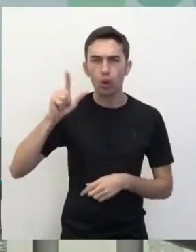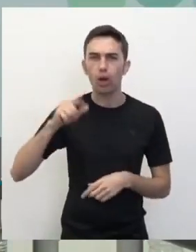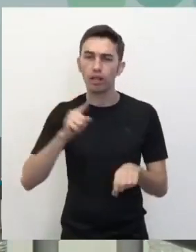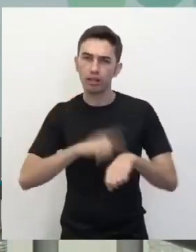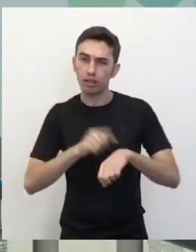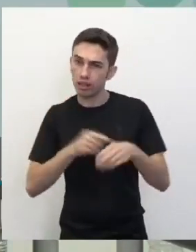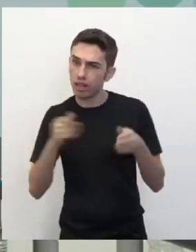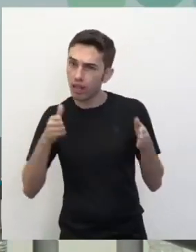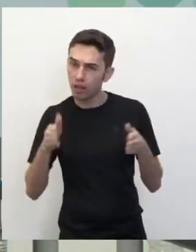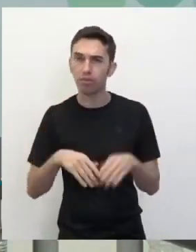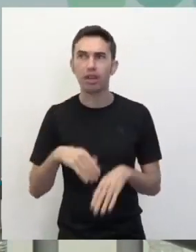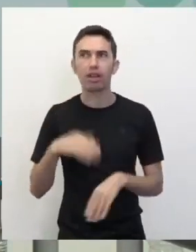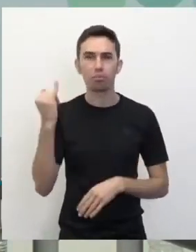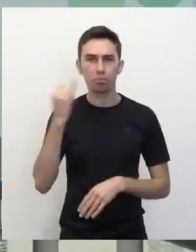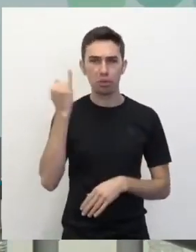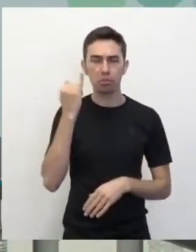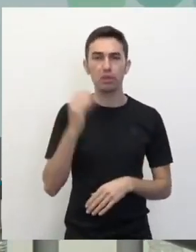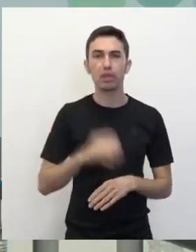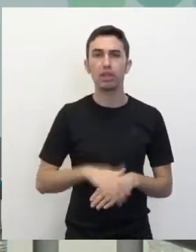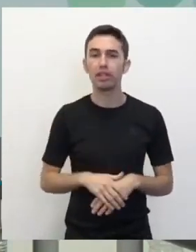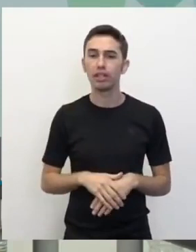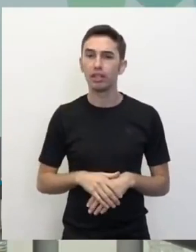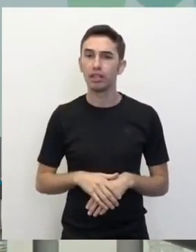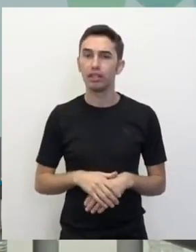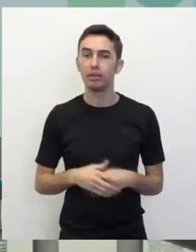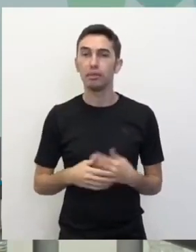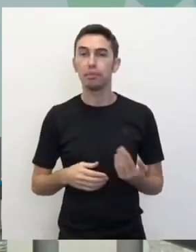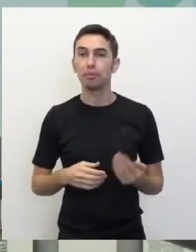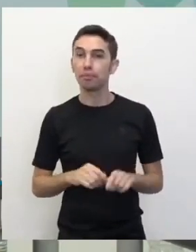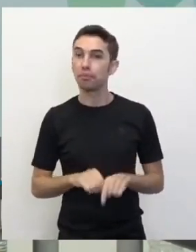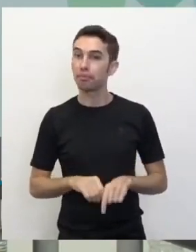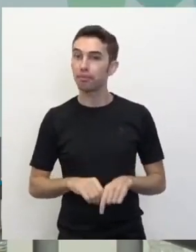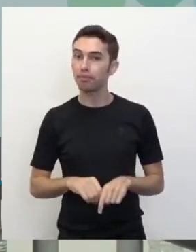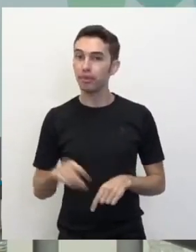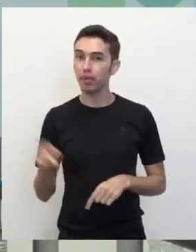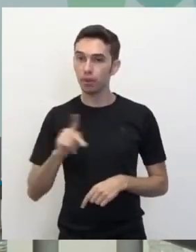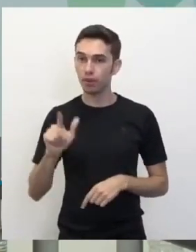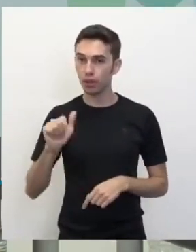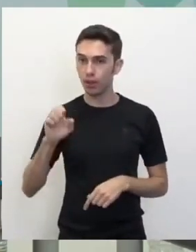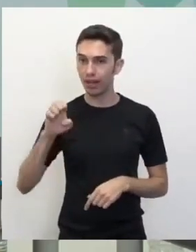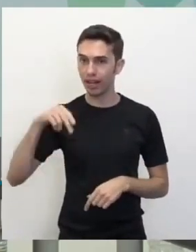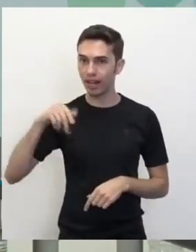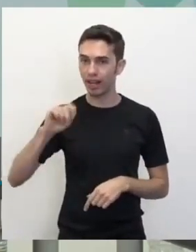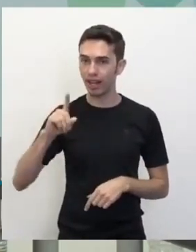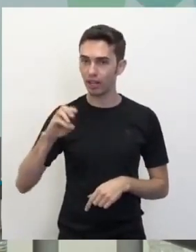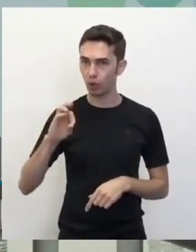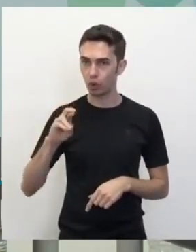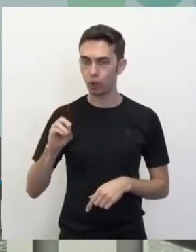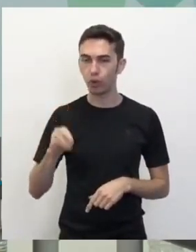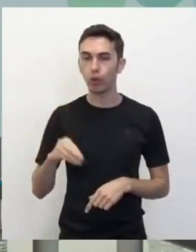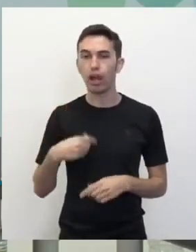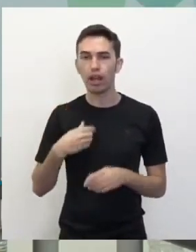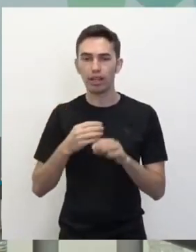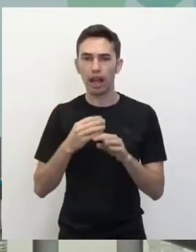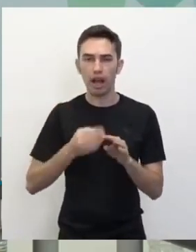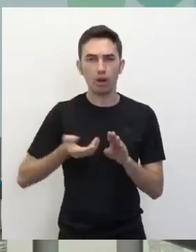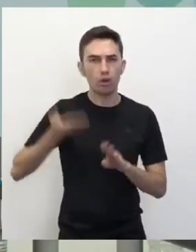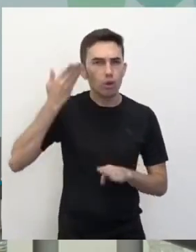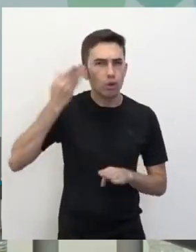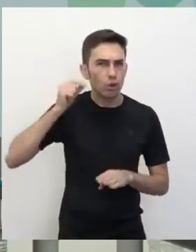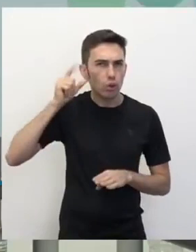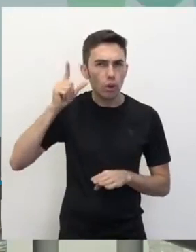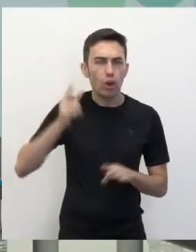seja muito importante também nessa questão. Professor Leandro colocou altura, timbre,